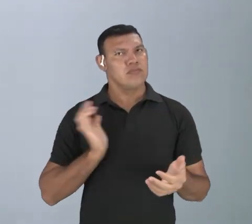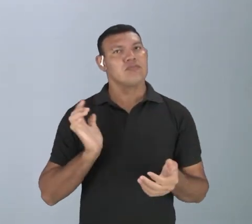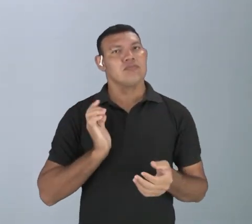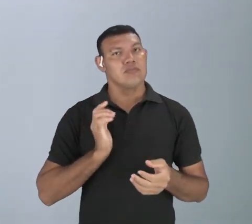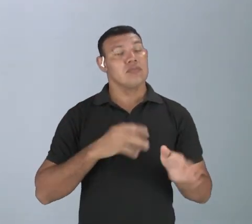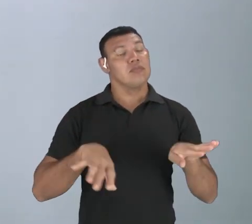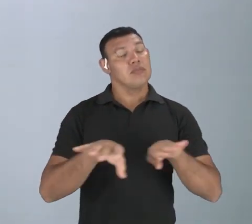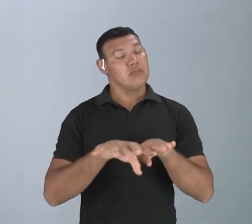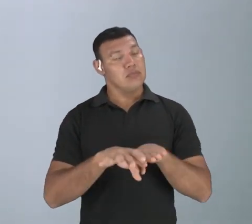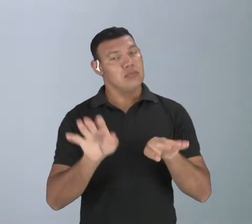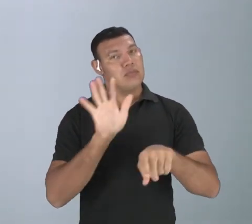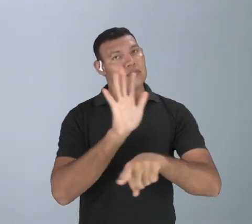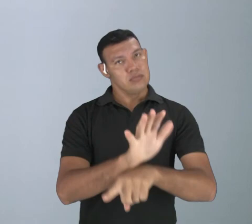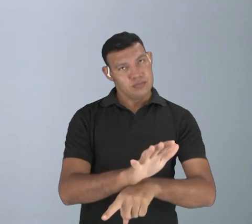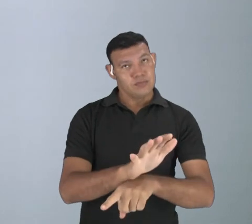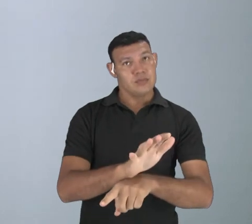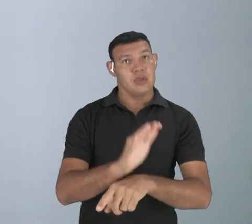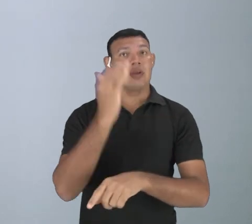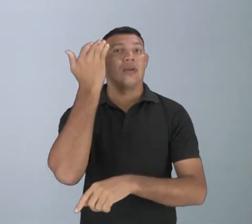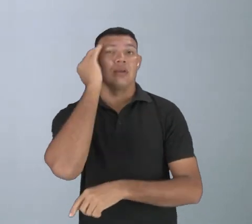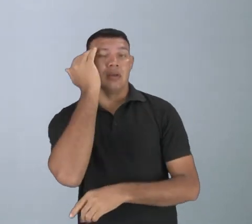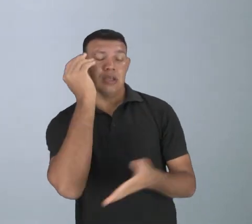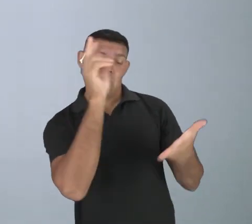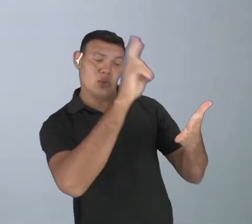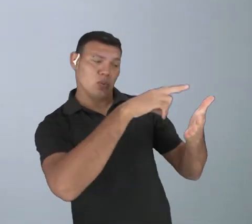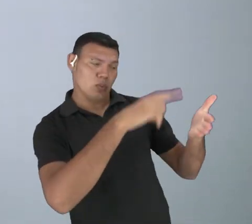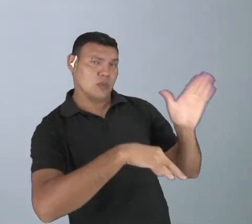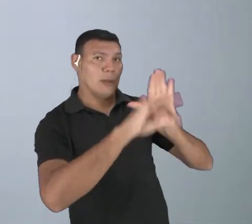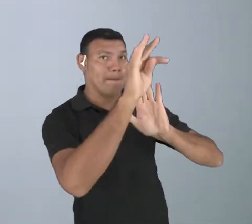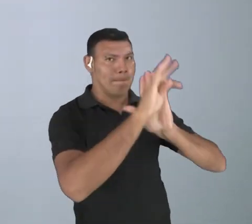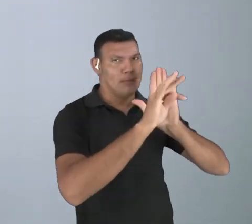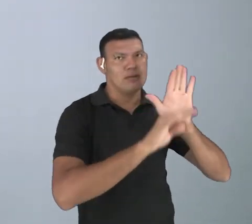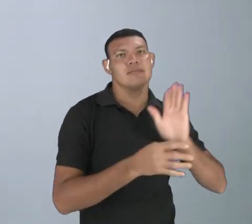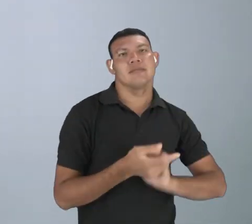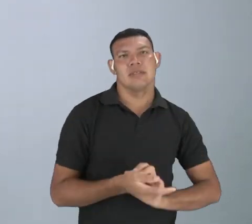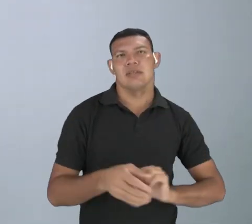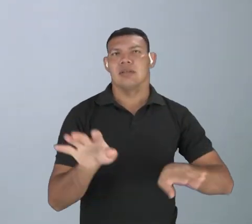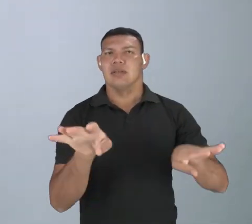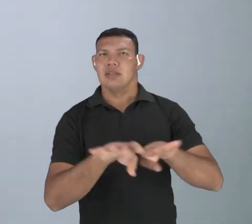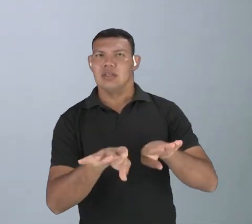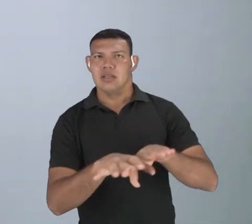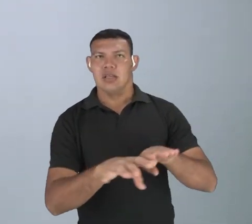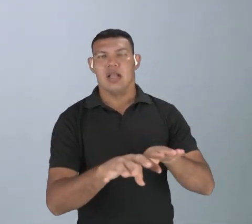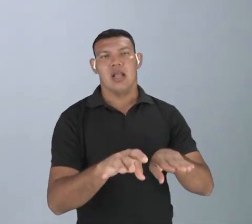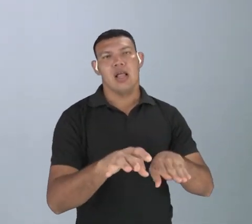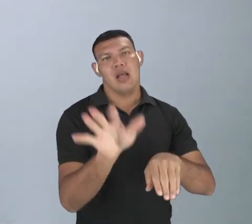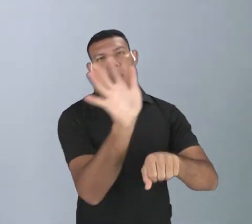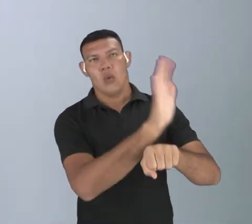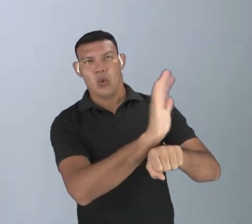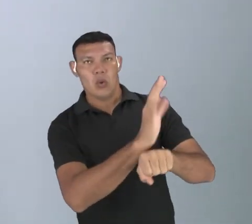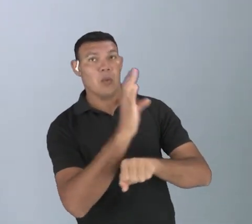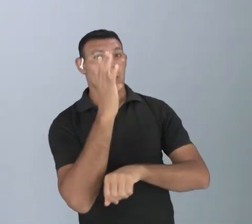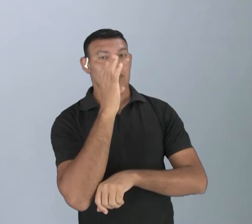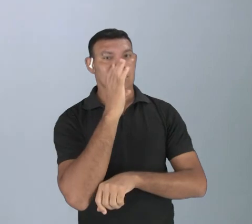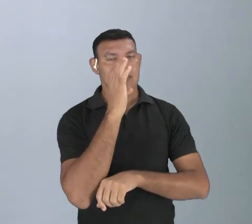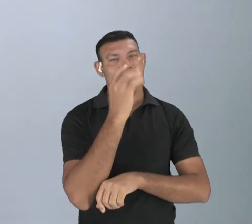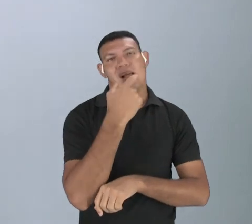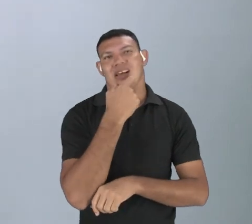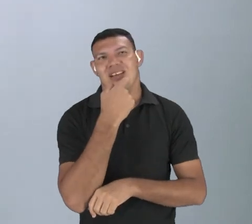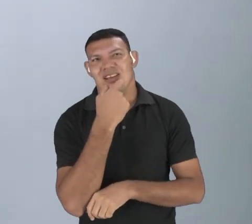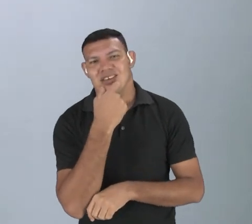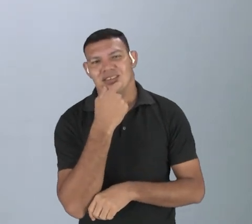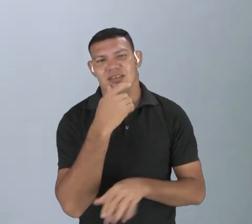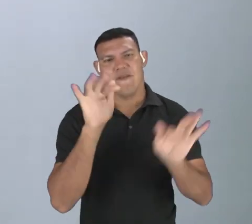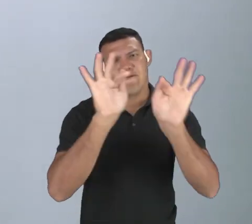compreensão de textos. Para quem gosta de assistir filmes em língua inglesa, vocês vão ver que isso faz toda a diferença, porque quando aparece lá você já vai saber o